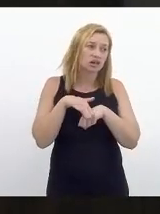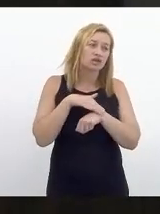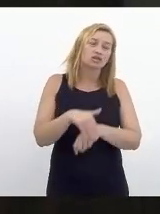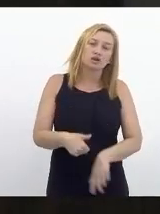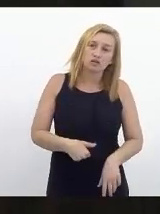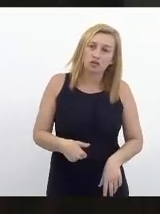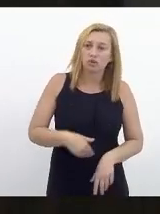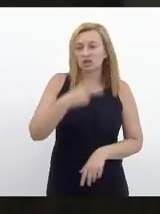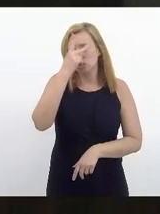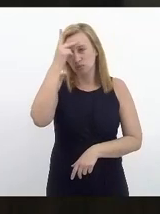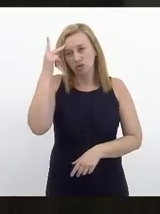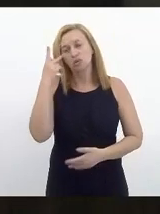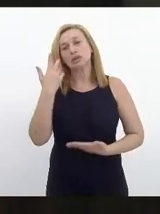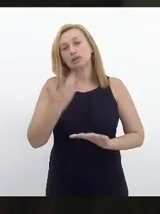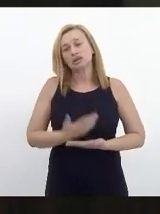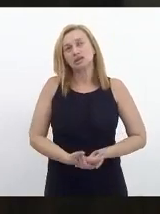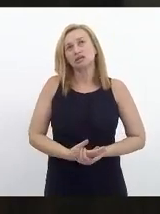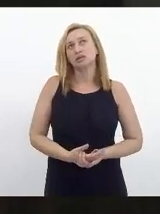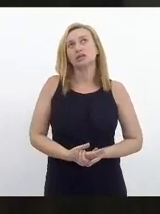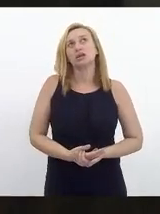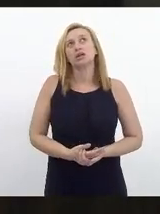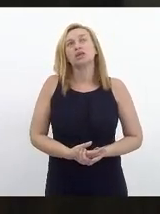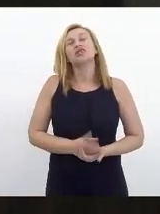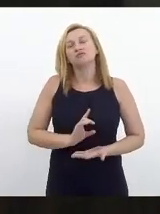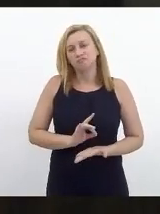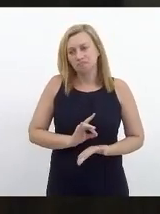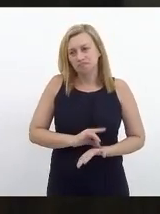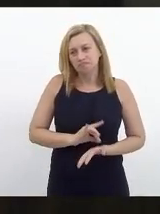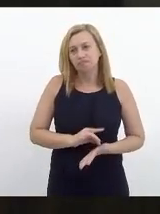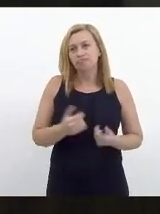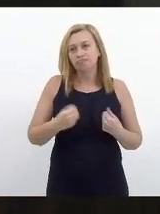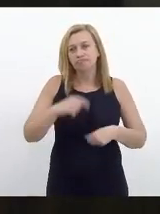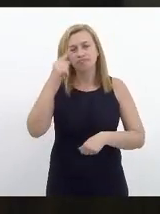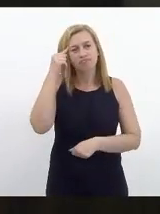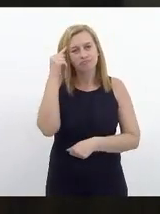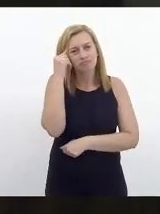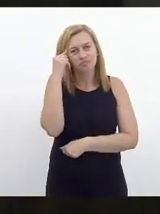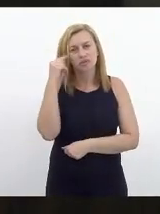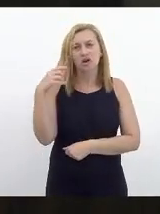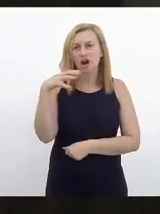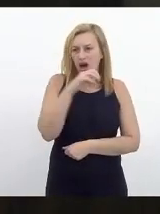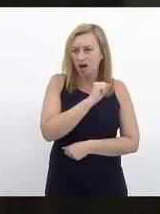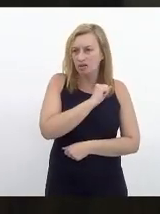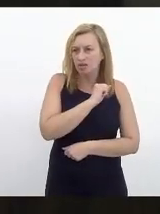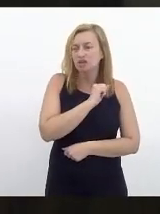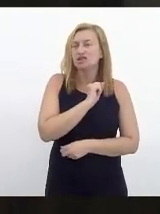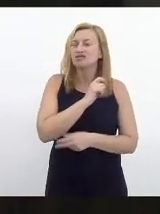das pessoas. E a gente realmente precisa pensar algo muito urgente, porque é